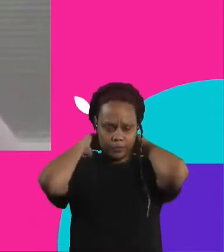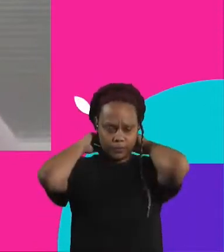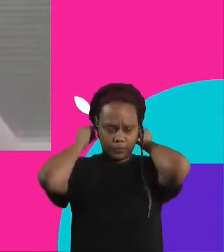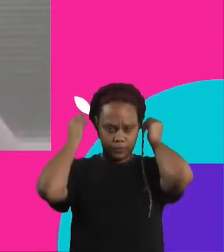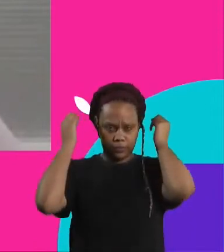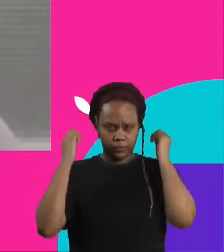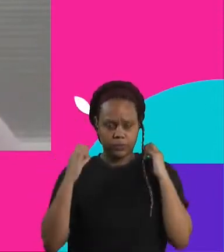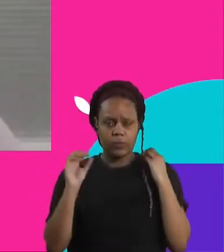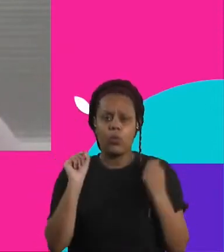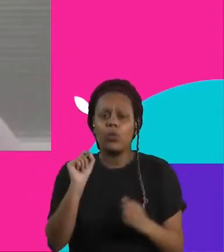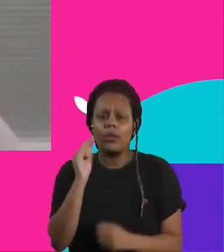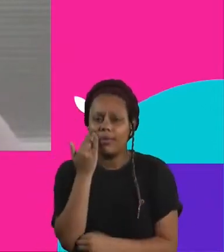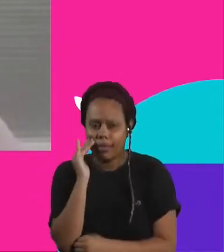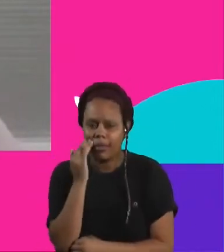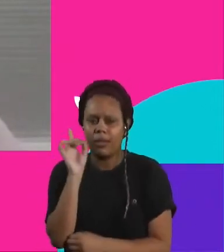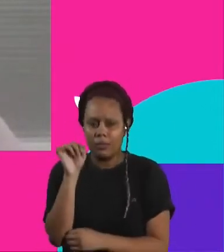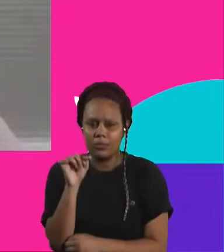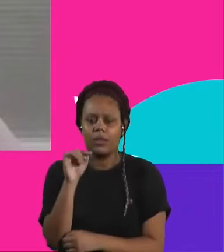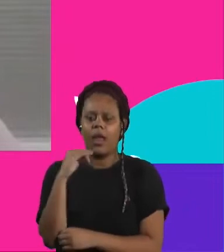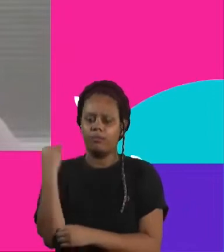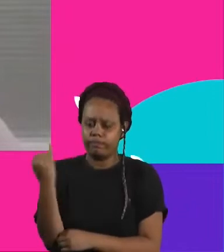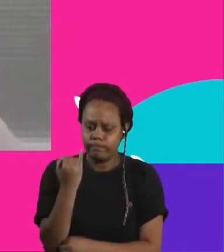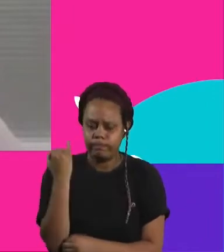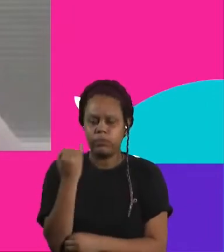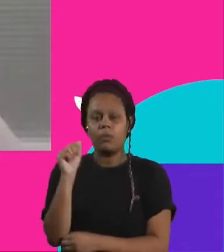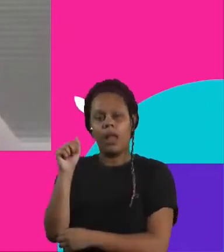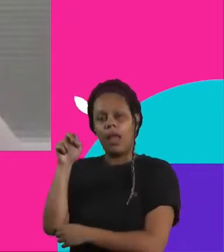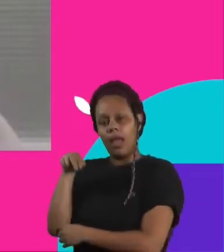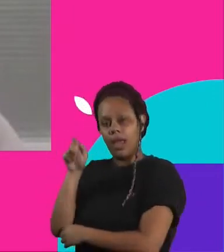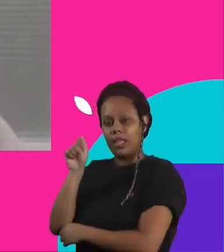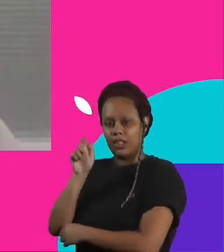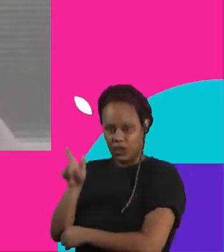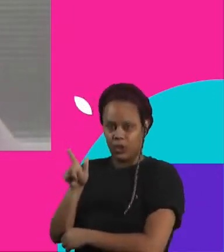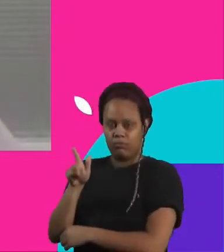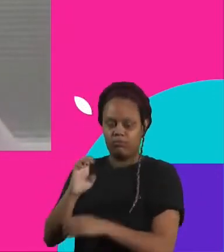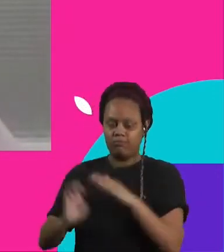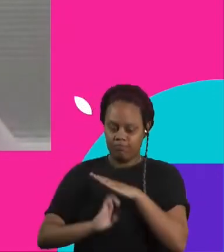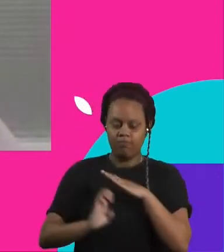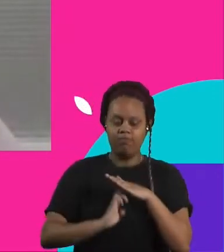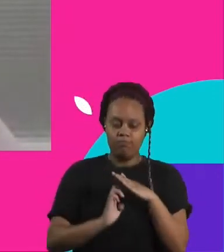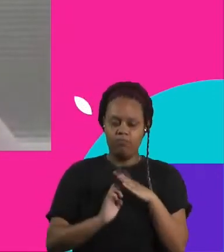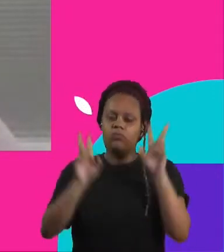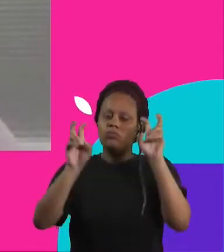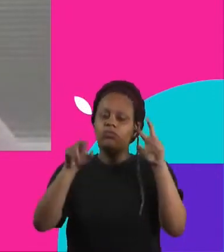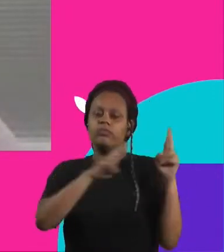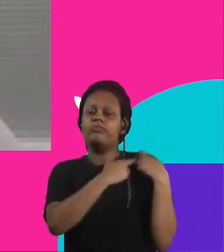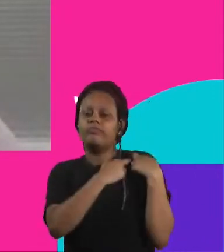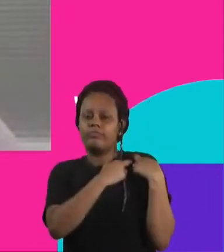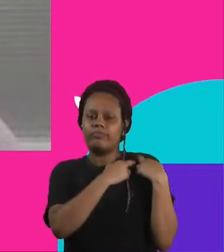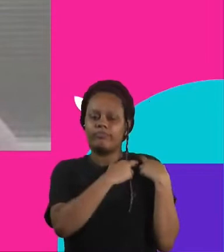que é importante para a Engie enxergar em termos da sua atuação de responsabilidade social?